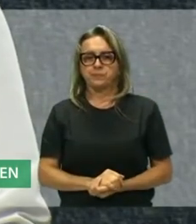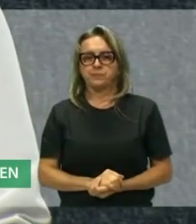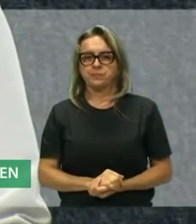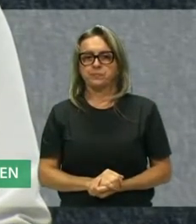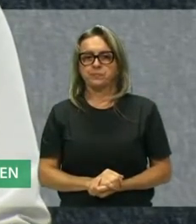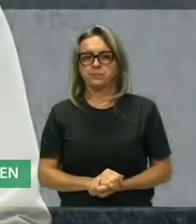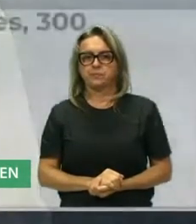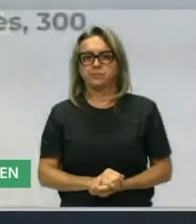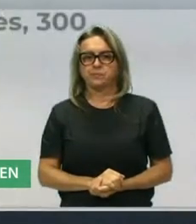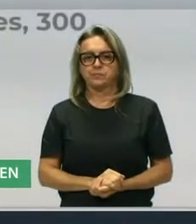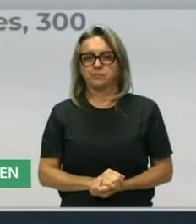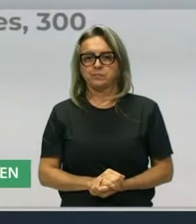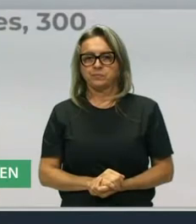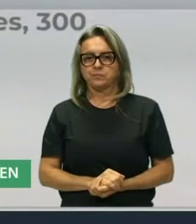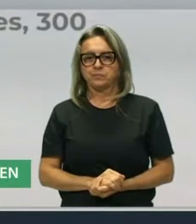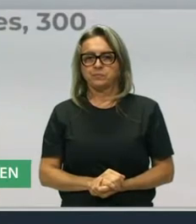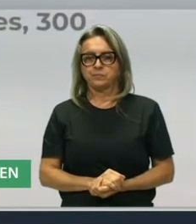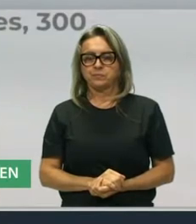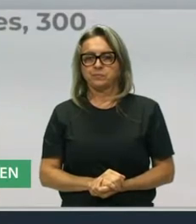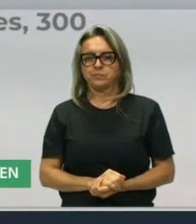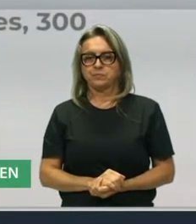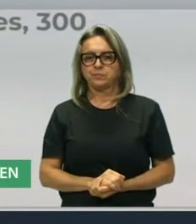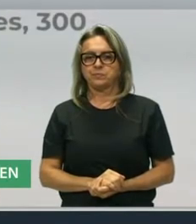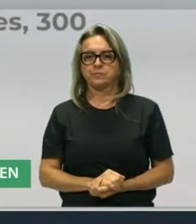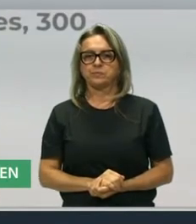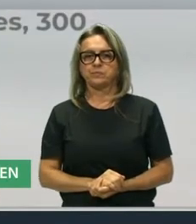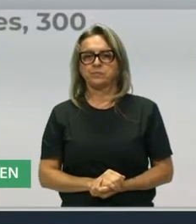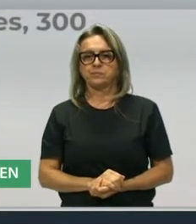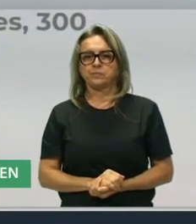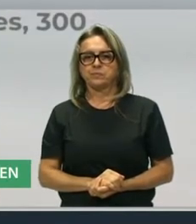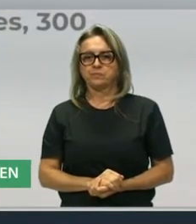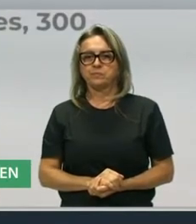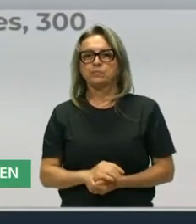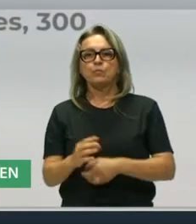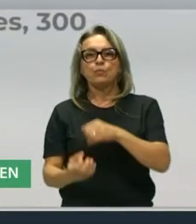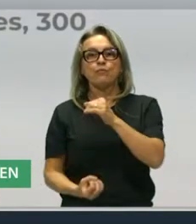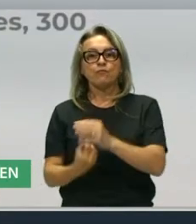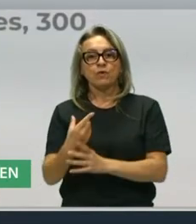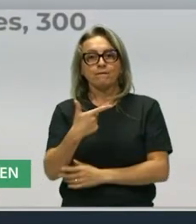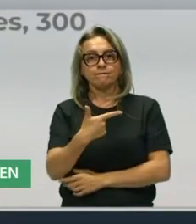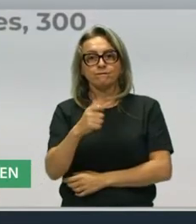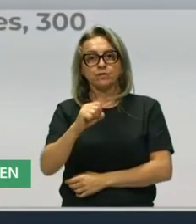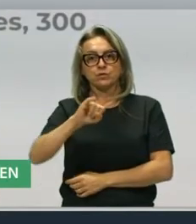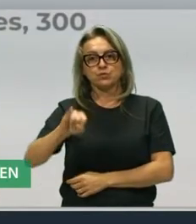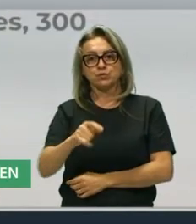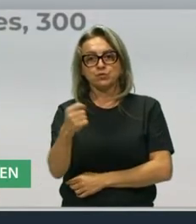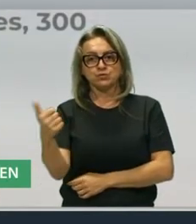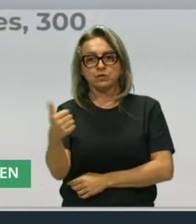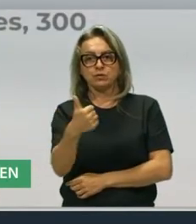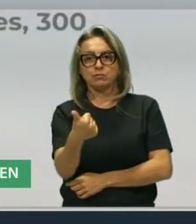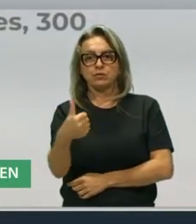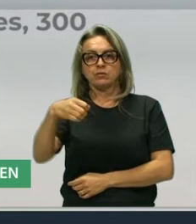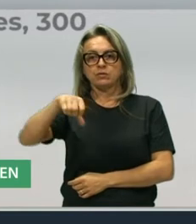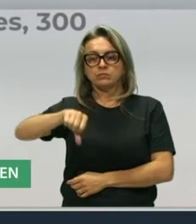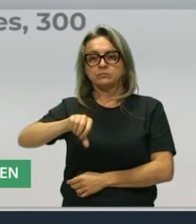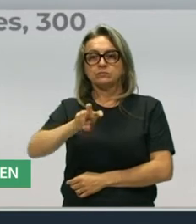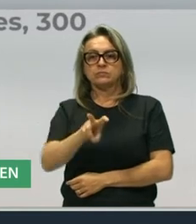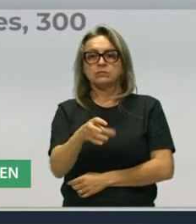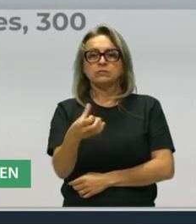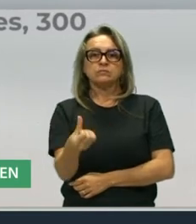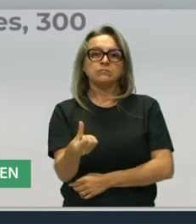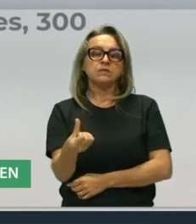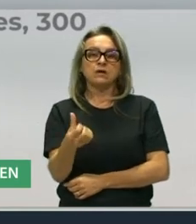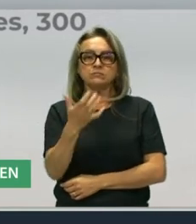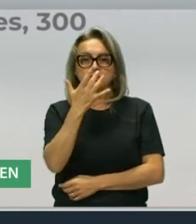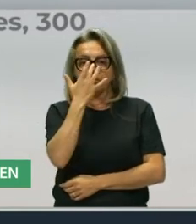Aqui é a fachada do Hospital Marieta. Então, o Hospital Marieta ele foi fundado no dia 28 de janeiro de